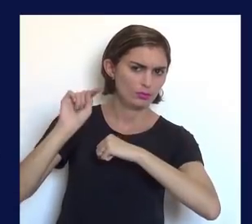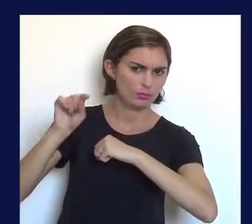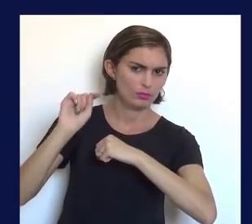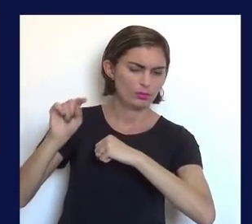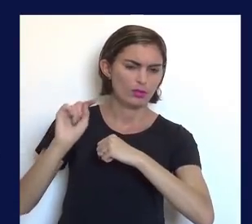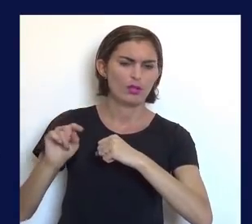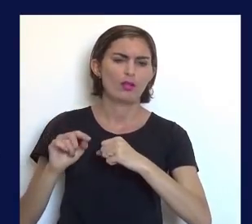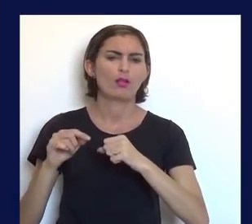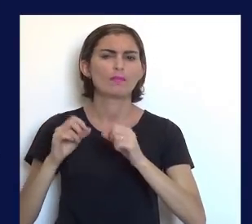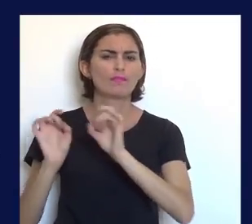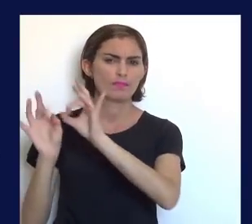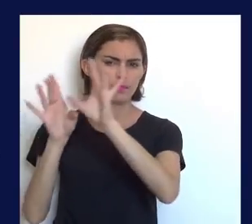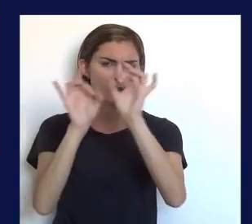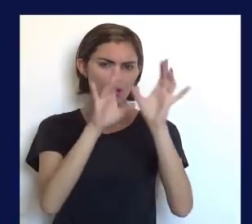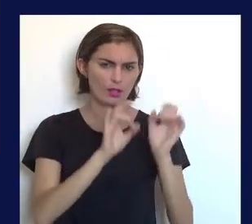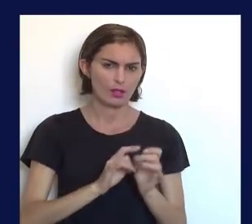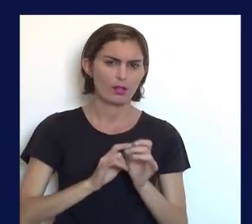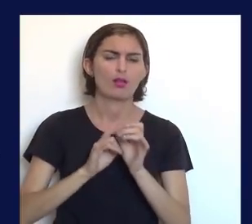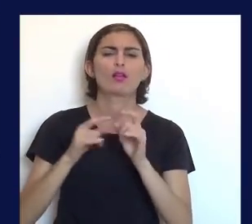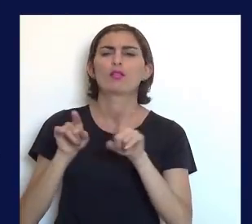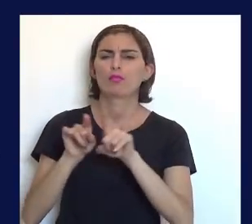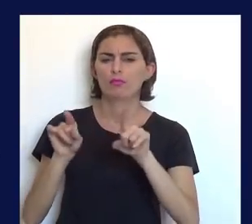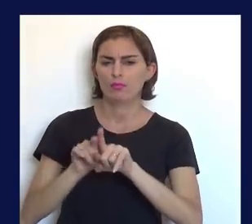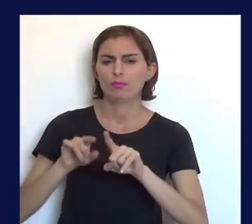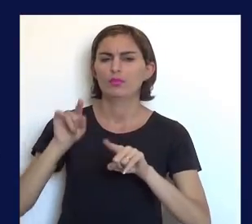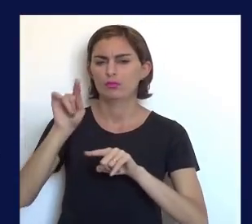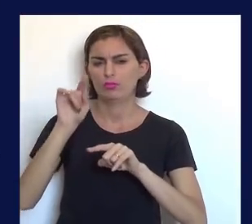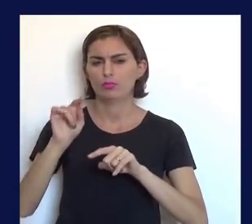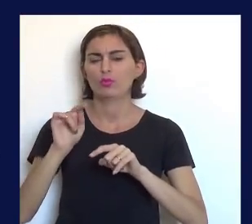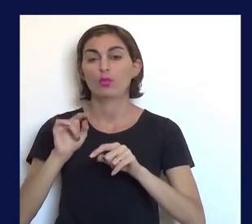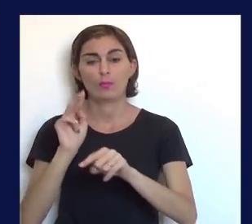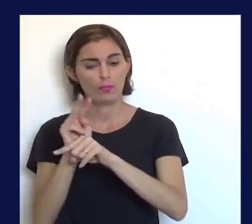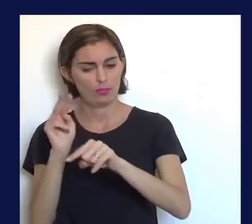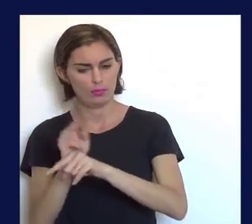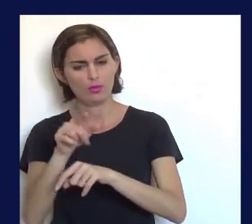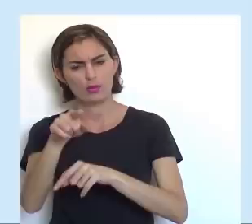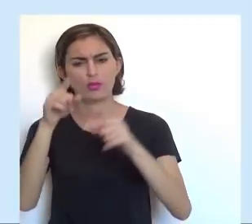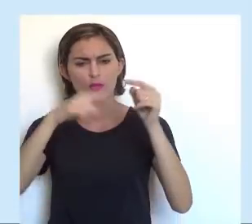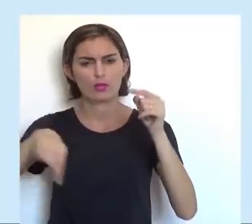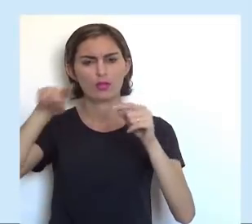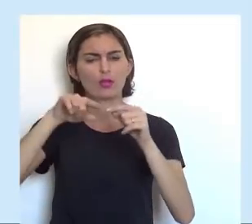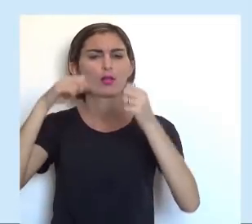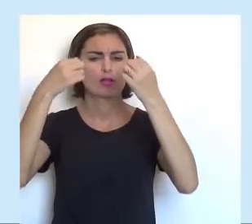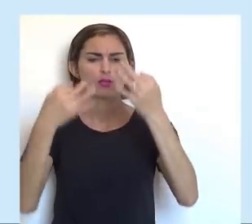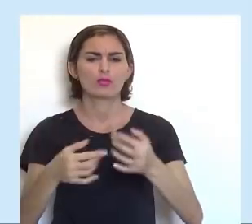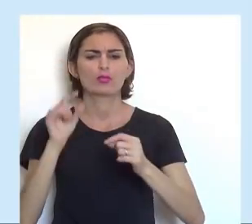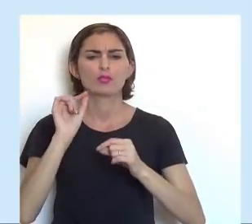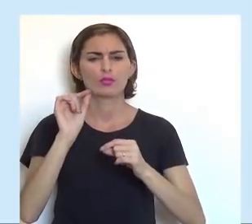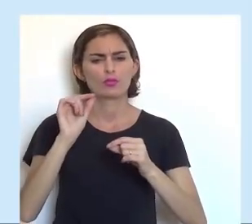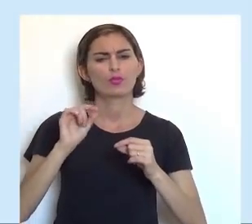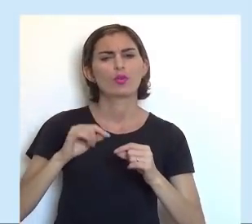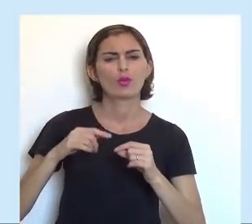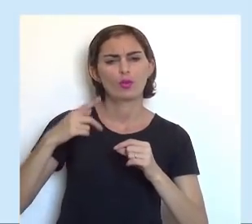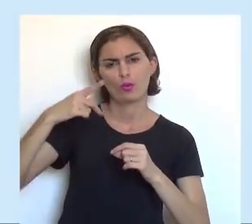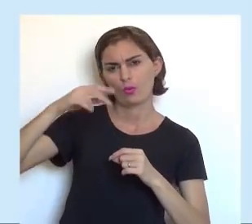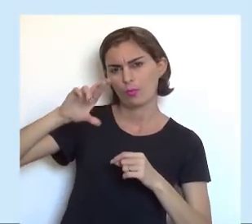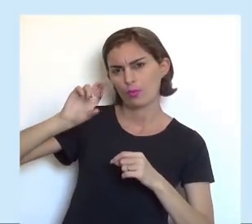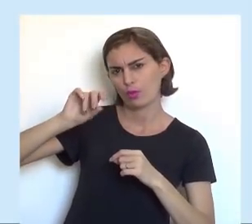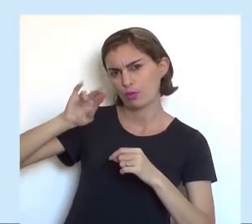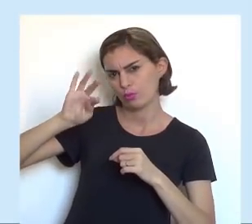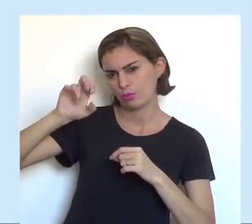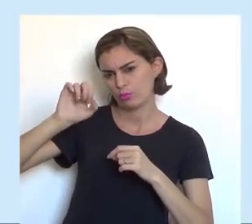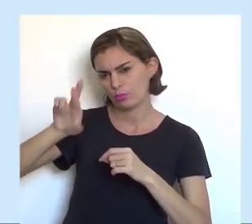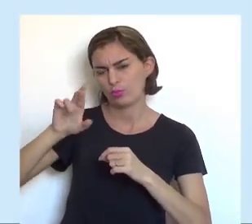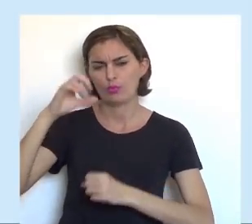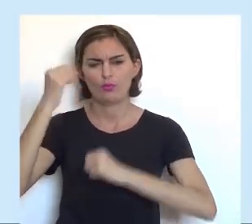fabricante e do importador pelo ciclo total do produto. O que isso nos caracteriza? Que o produtor,